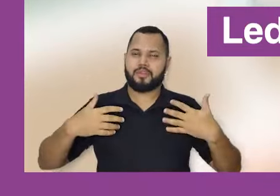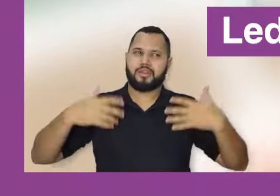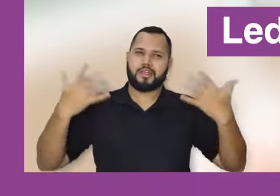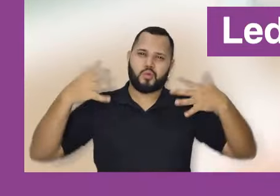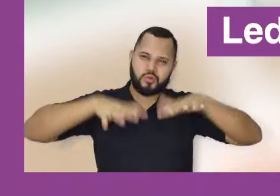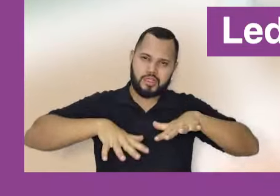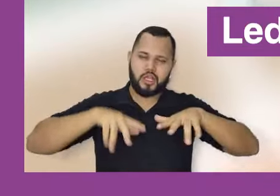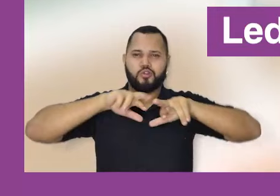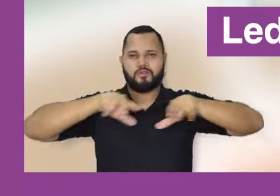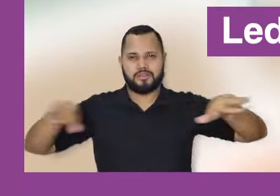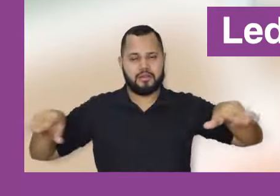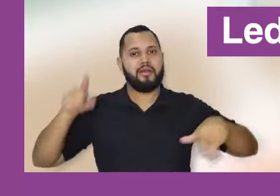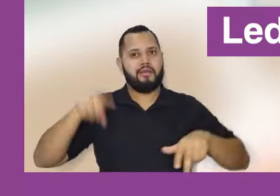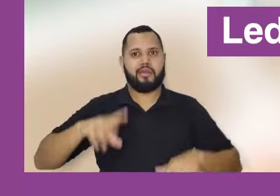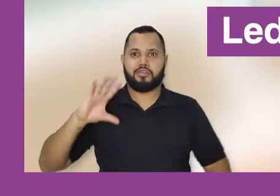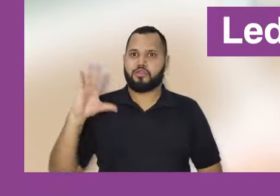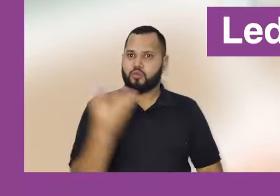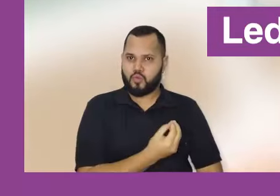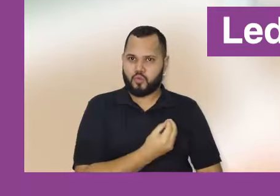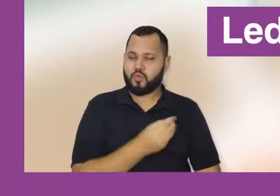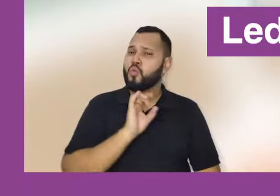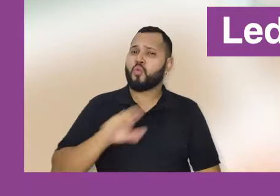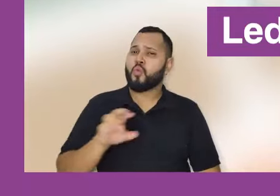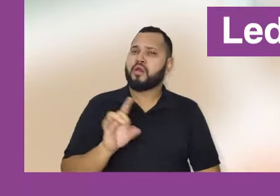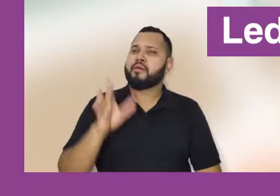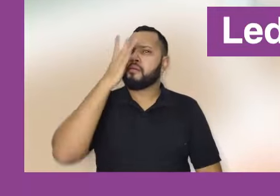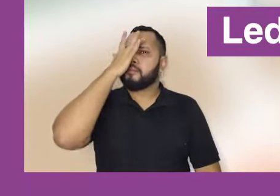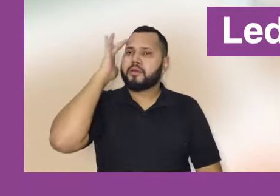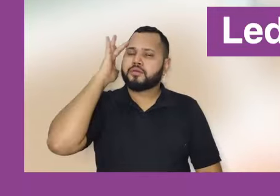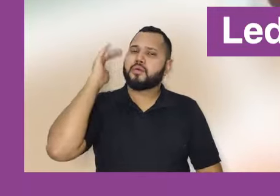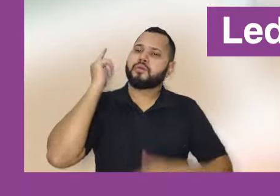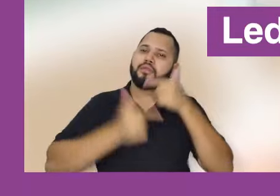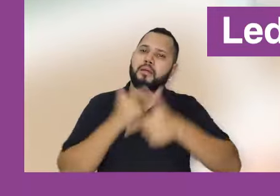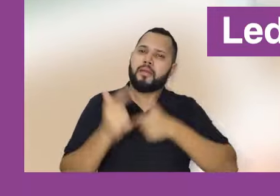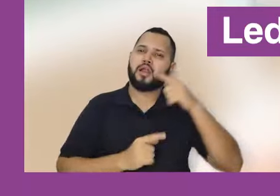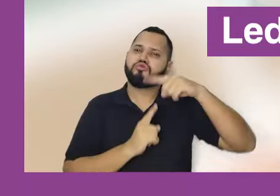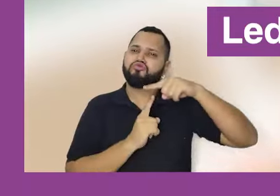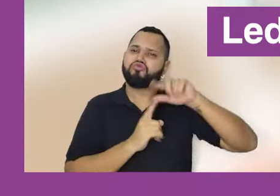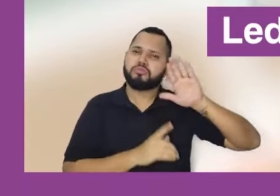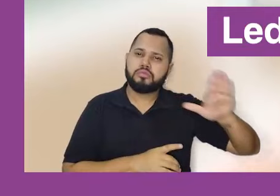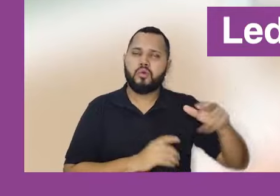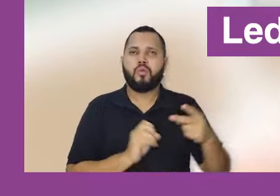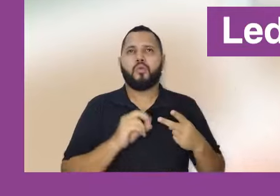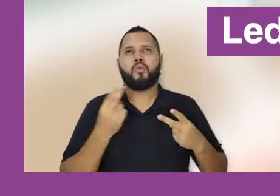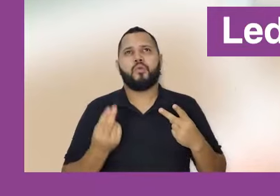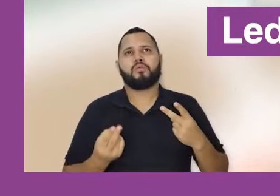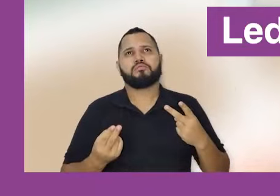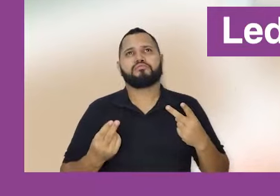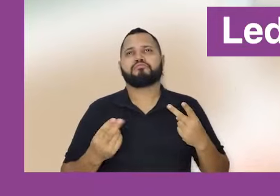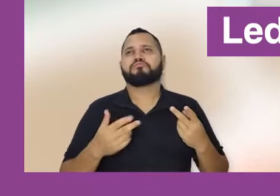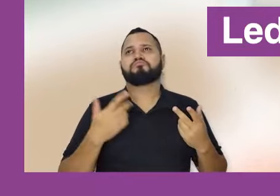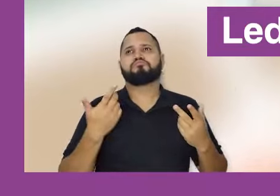e diversidade de verdade isso é para todos não é só para quem performa de uma determinada maneira ou para quem tem uma